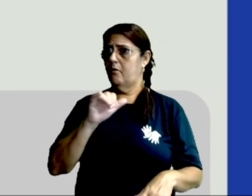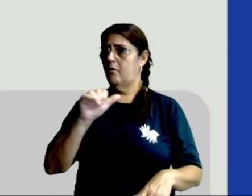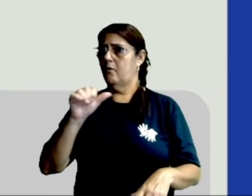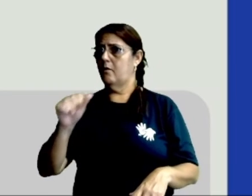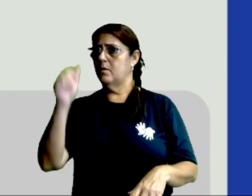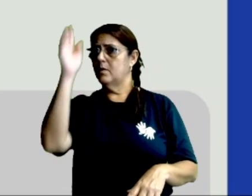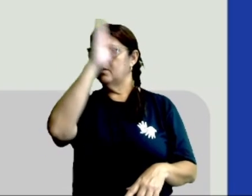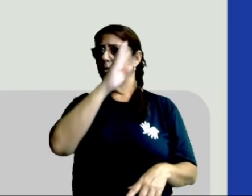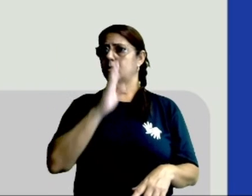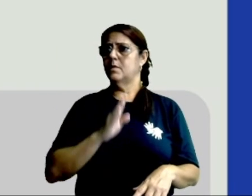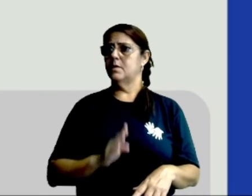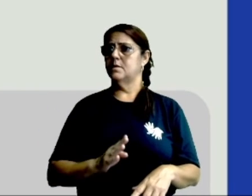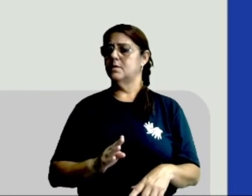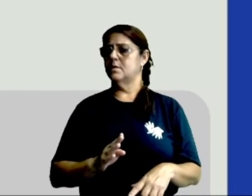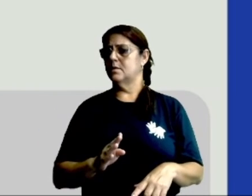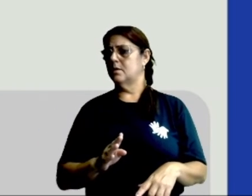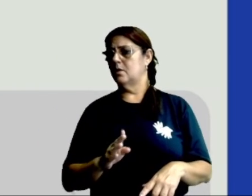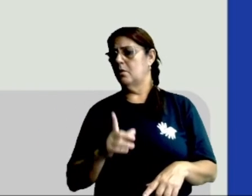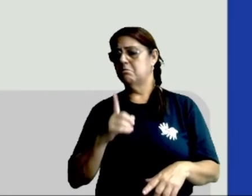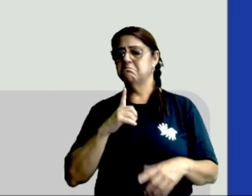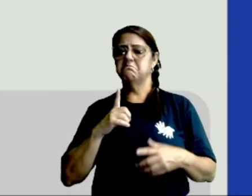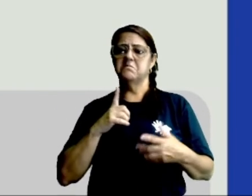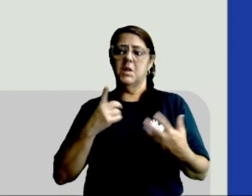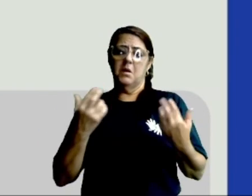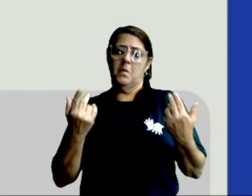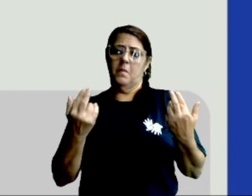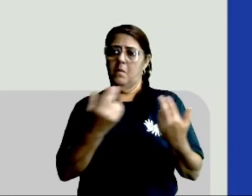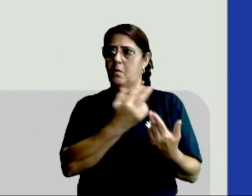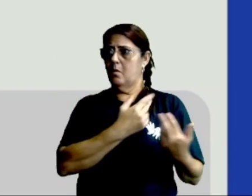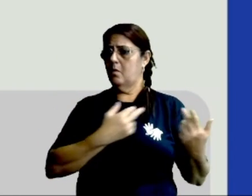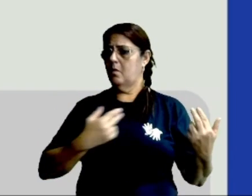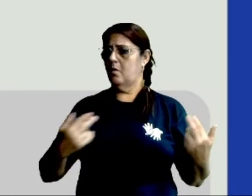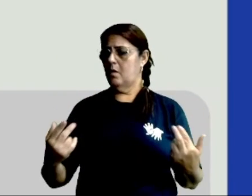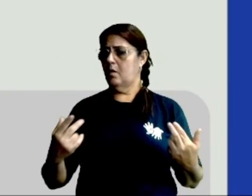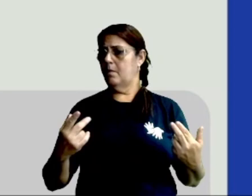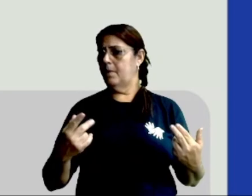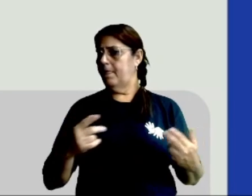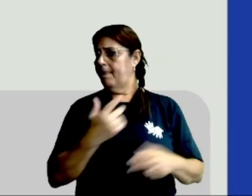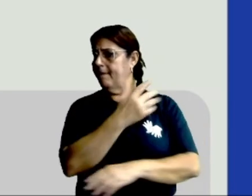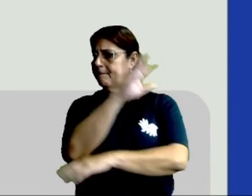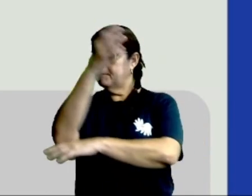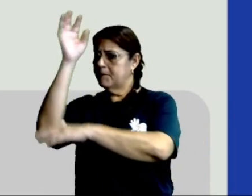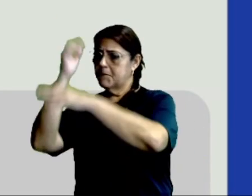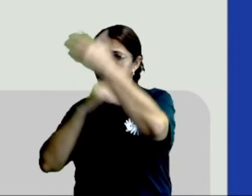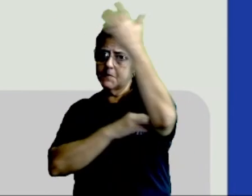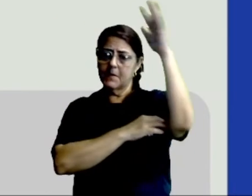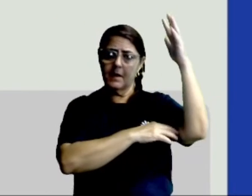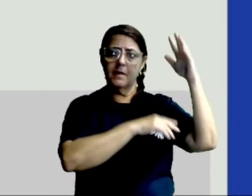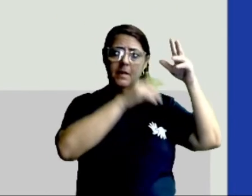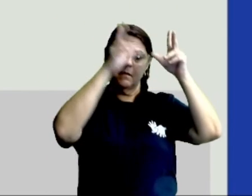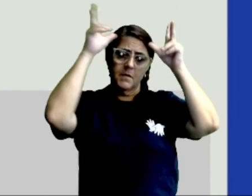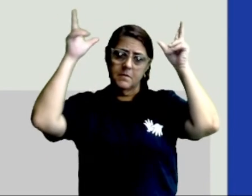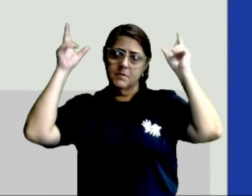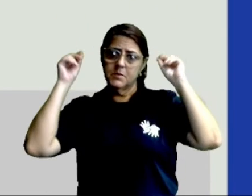presente no Brasil, no estado de Goiás, tem bastante semelhanças. E a grande floresta equatorial amazônica, né?